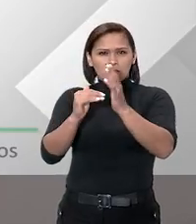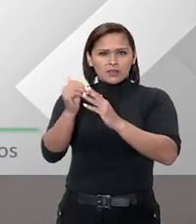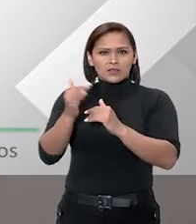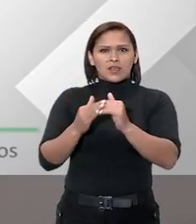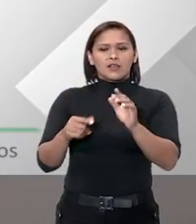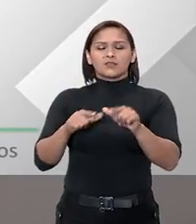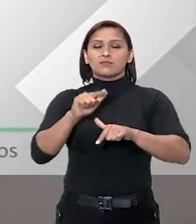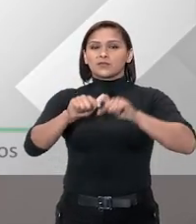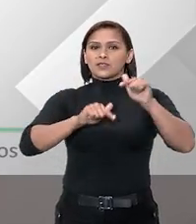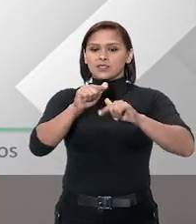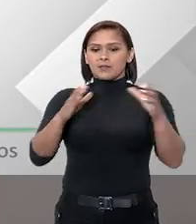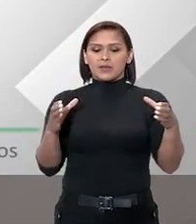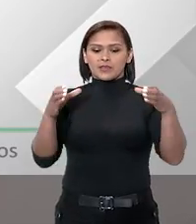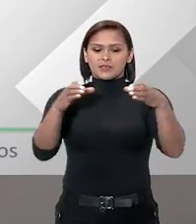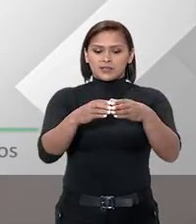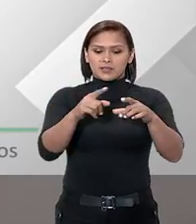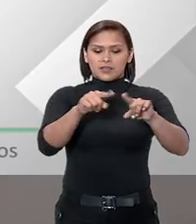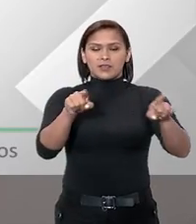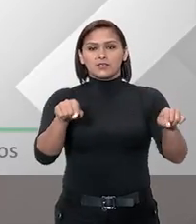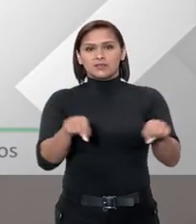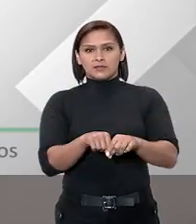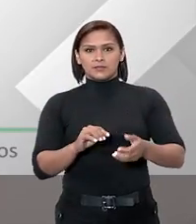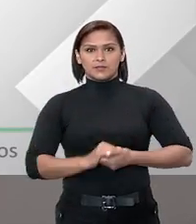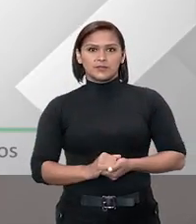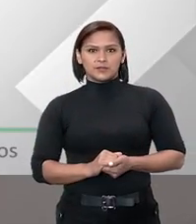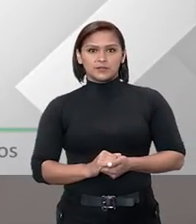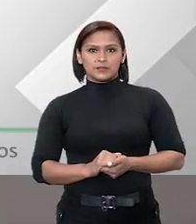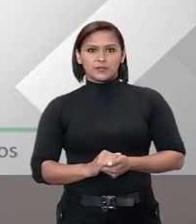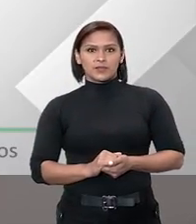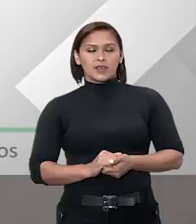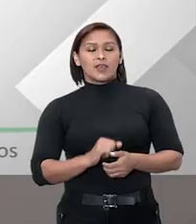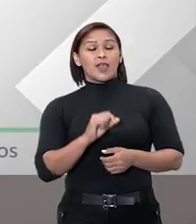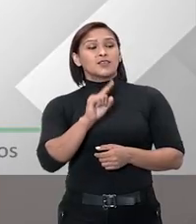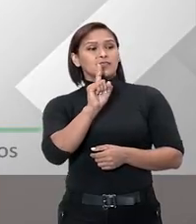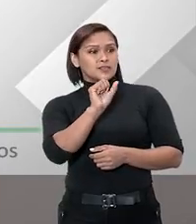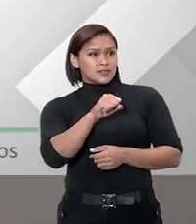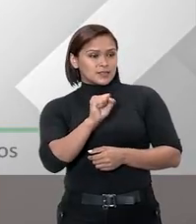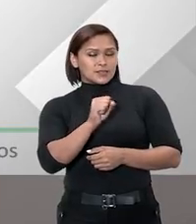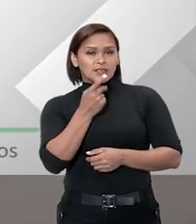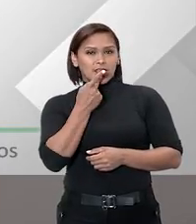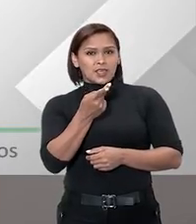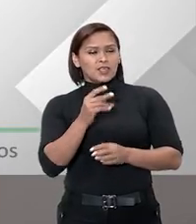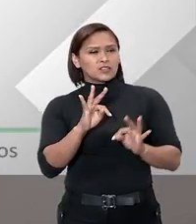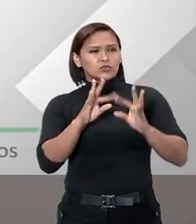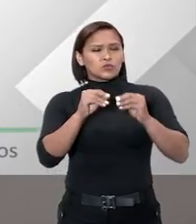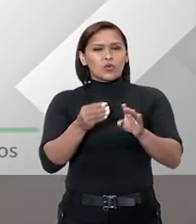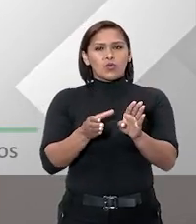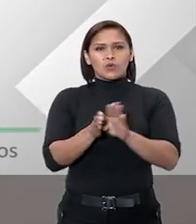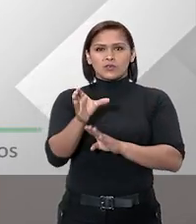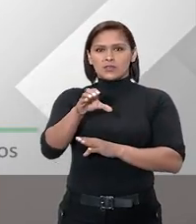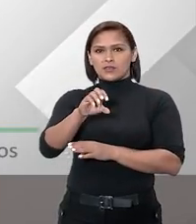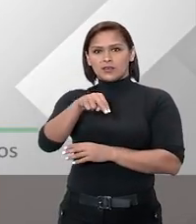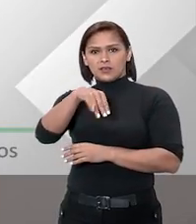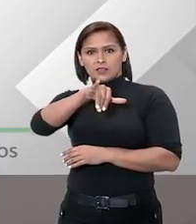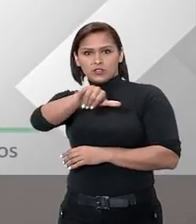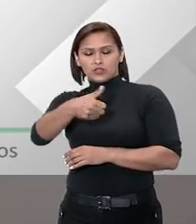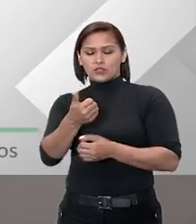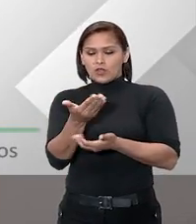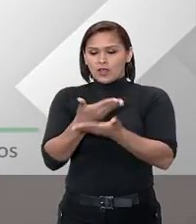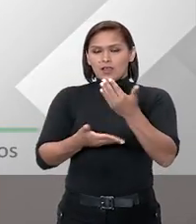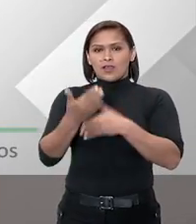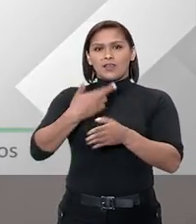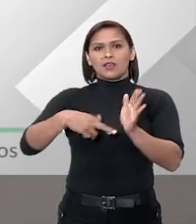qualificados para atuarem nessas hipóteses? Sem dúvida, o Conselho Nacional de Justiça, através